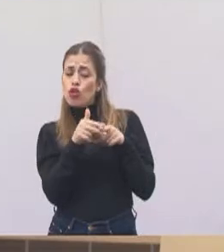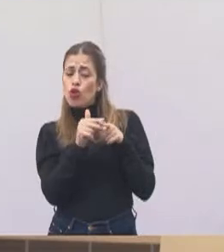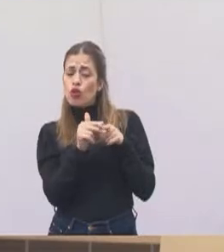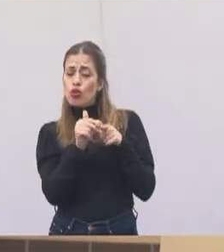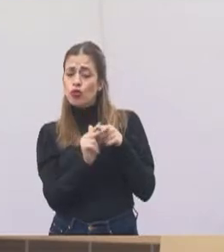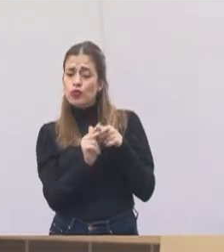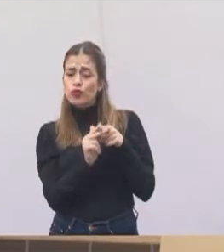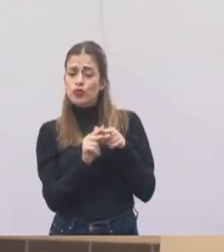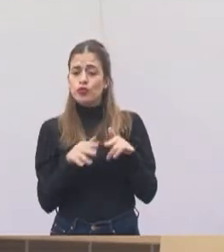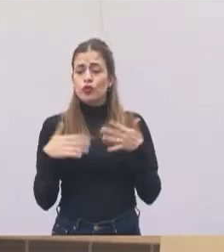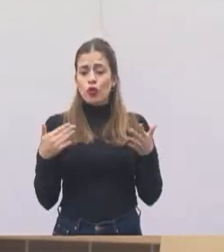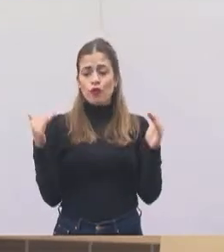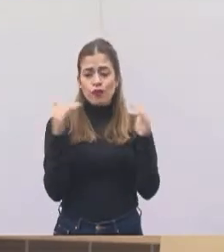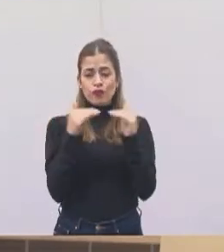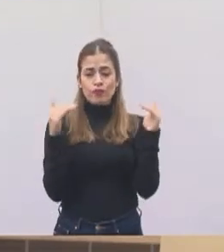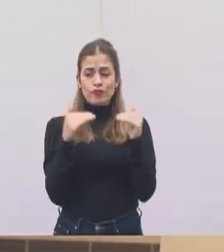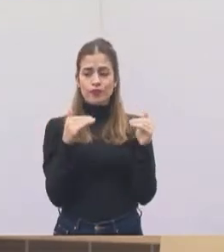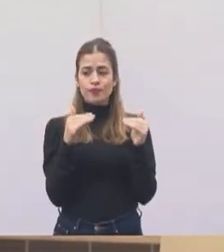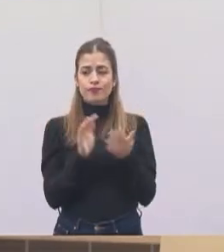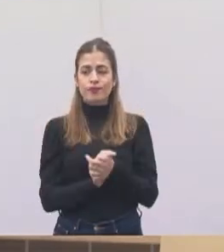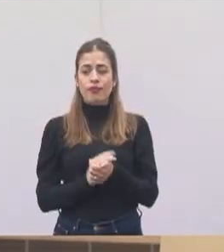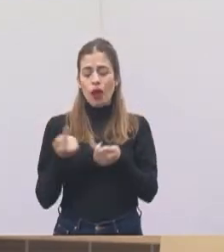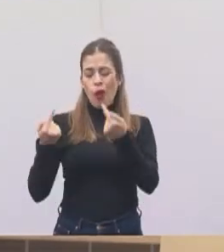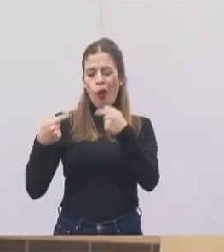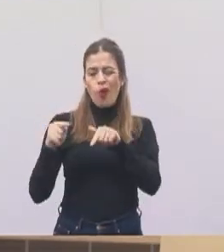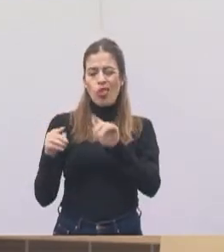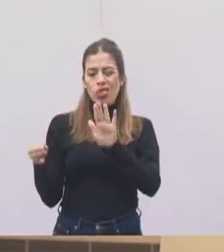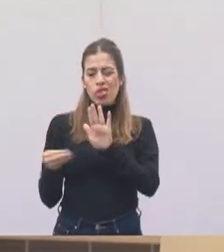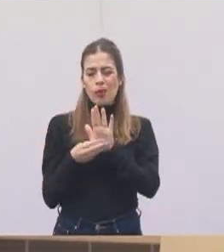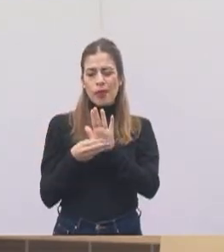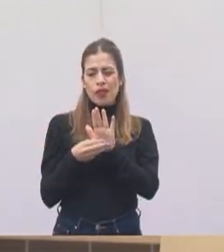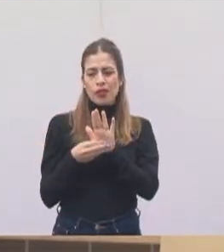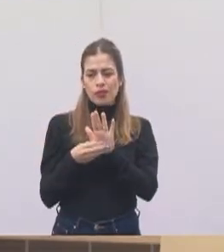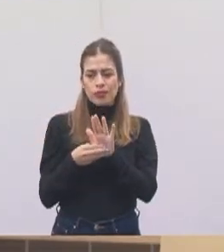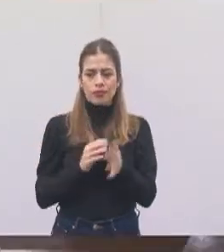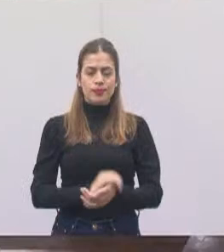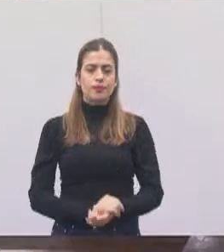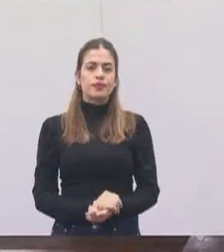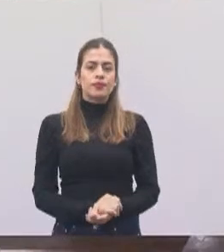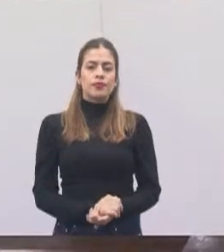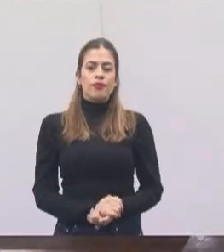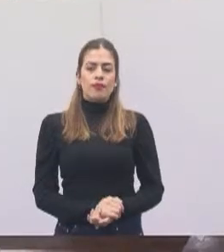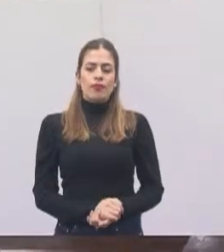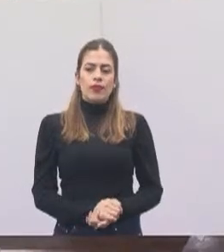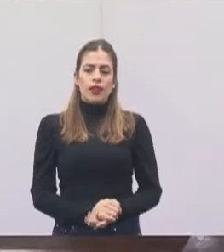Mas eu serei favorável e serei contrário à emenda que ele colocou.